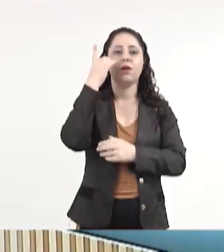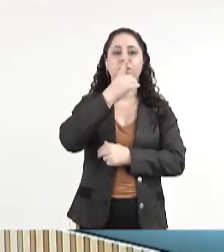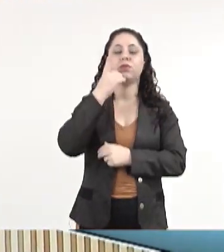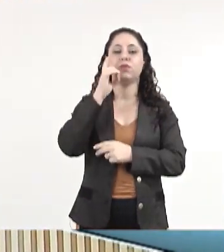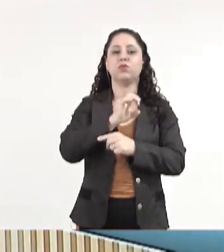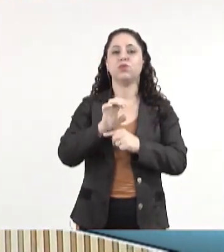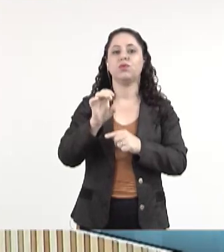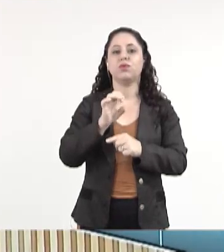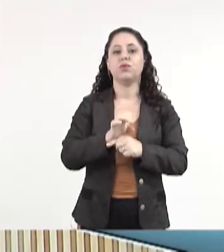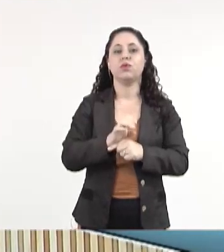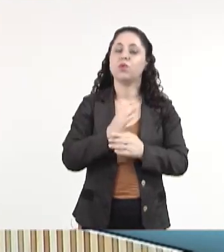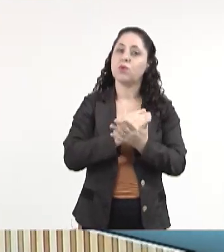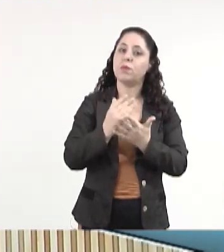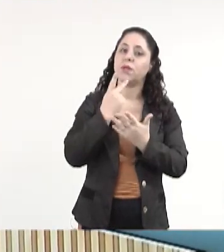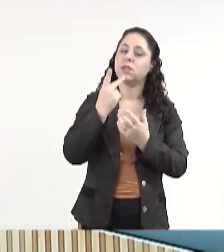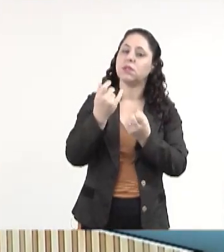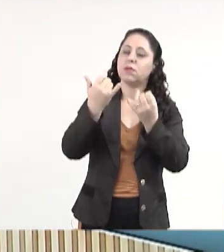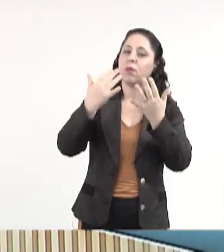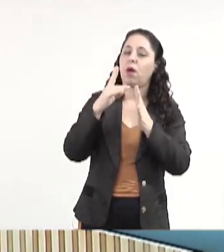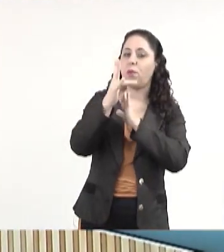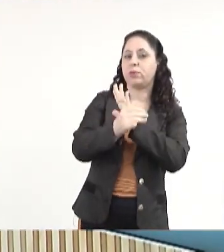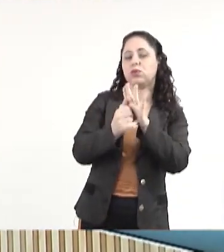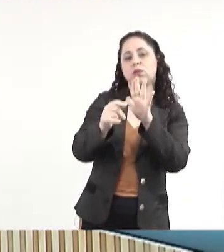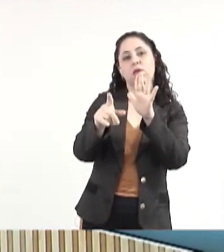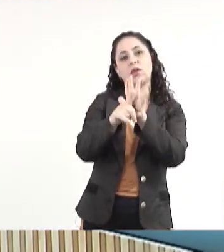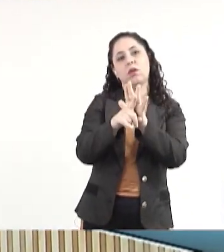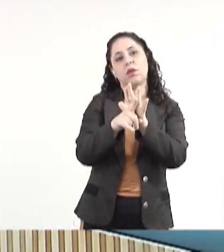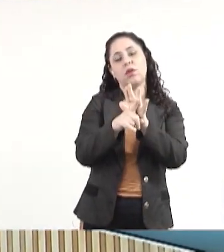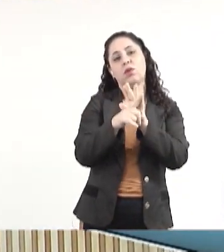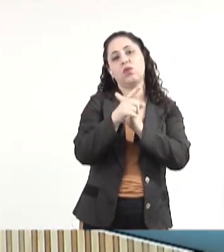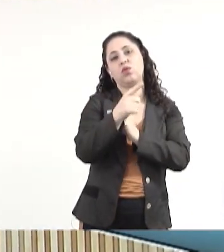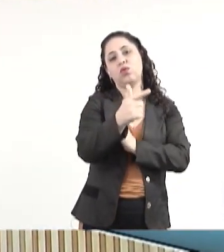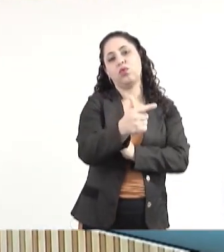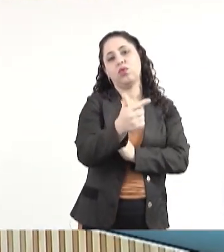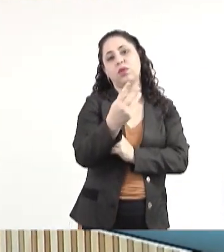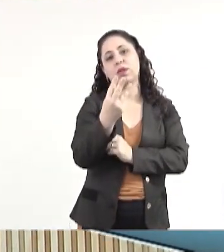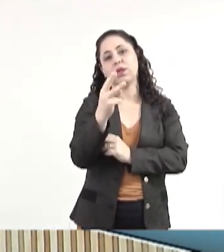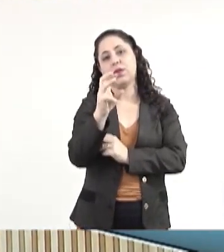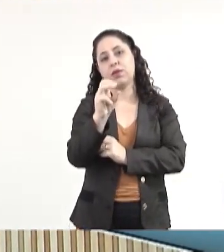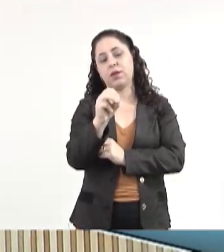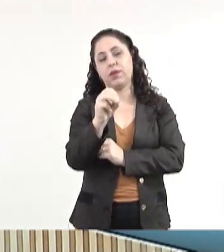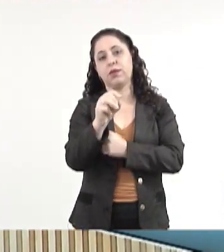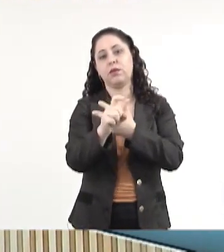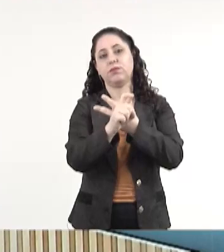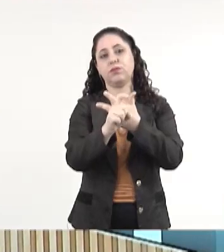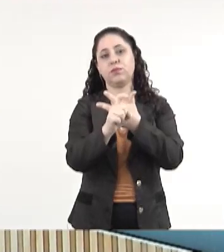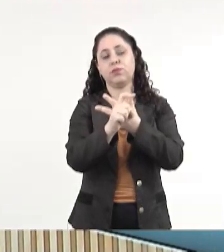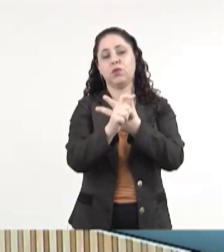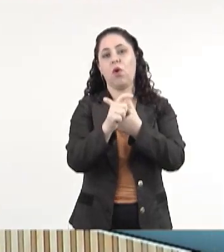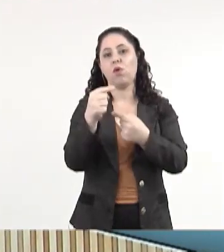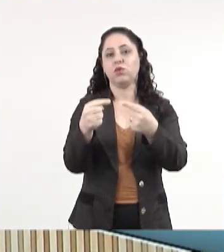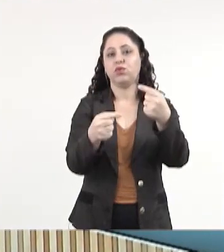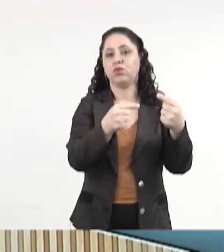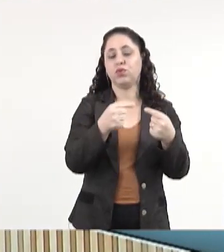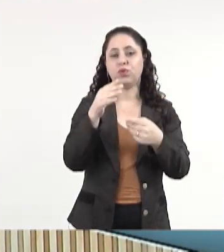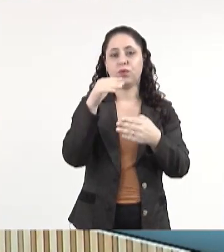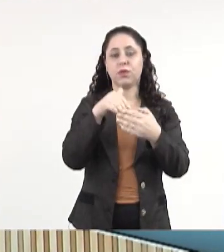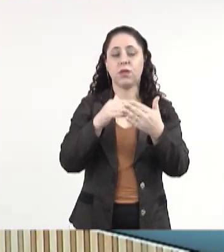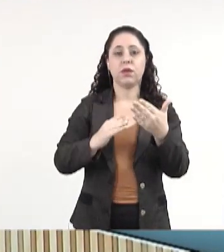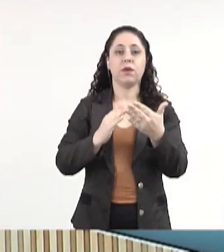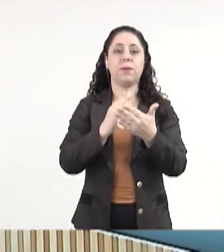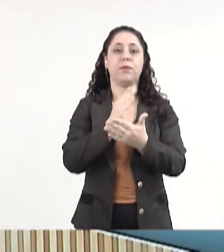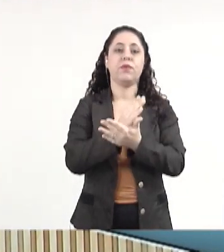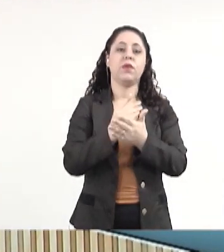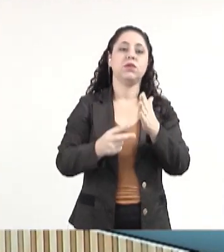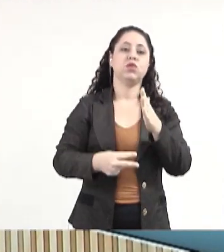parlamentares sul-mato-grossenses, e a gente começa falando do projeto de lei de número 230 do Poder Executivo, discutido, votado e